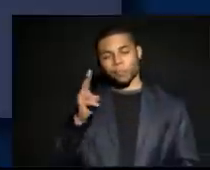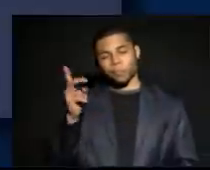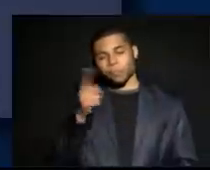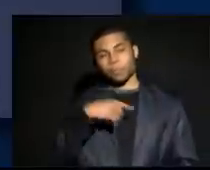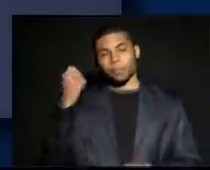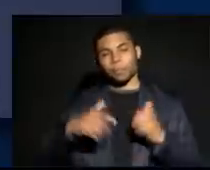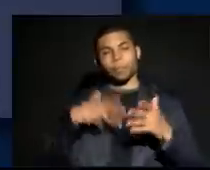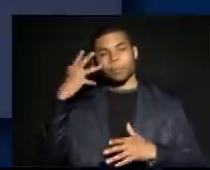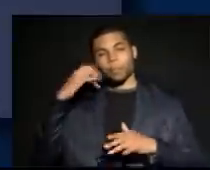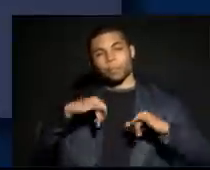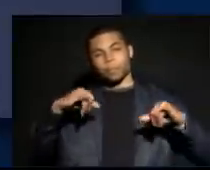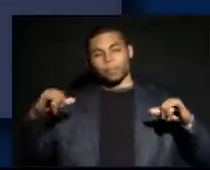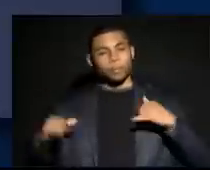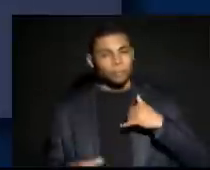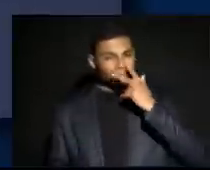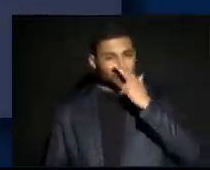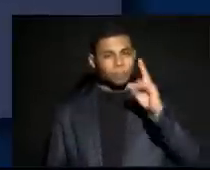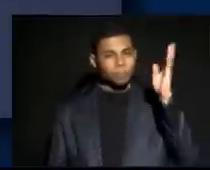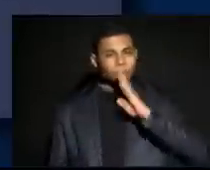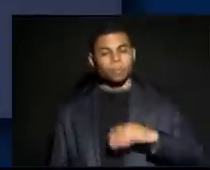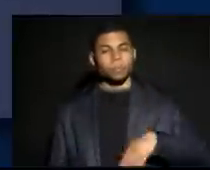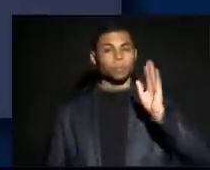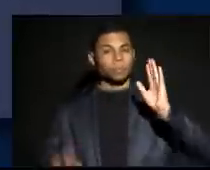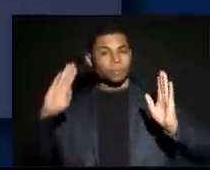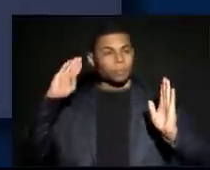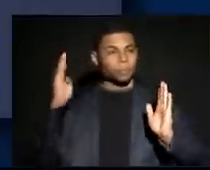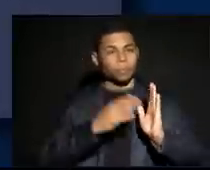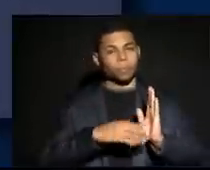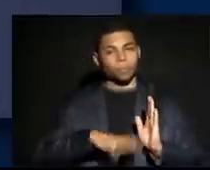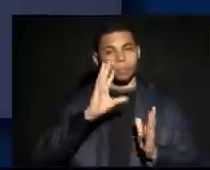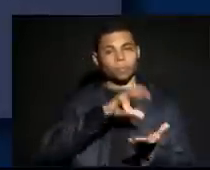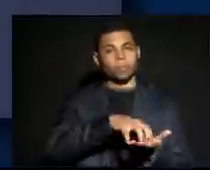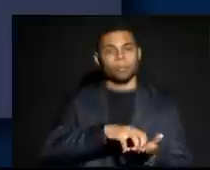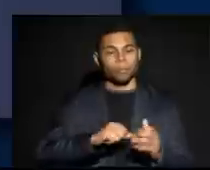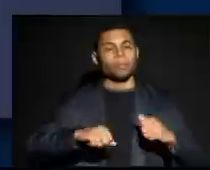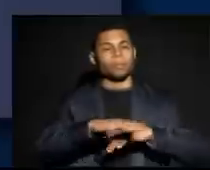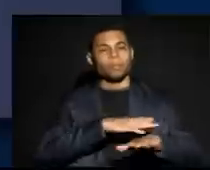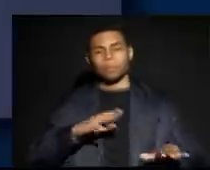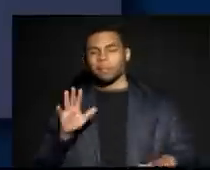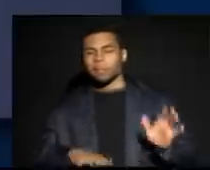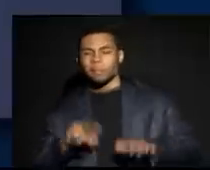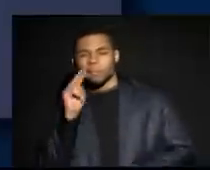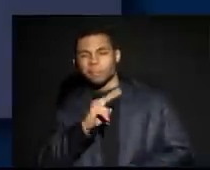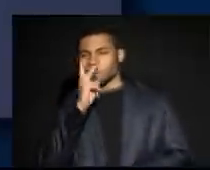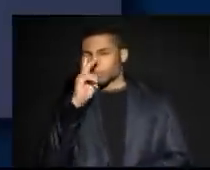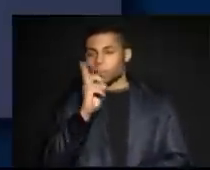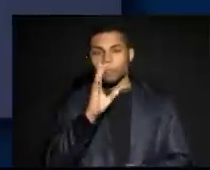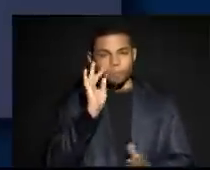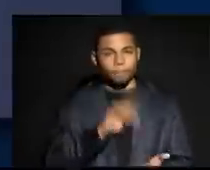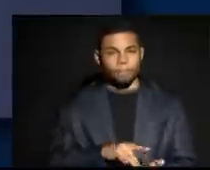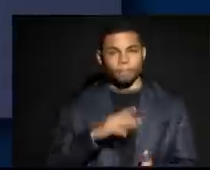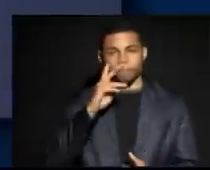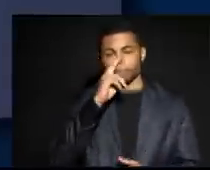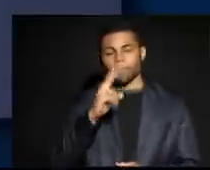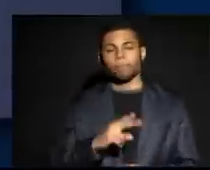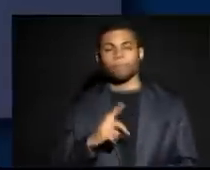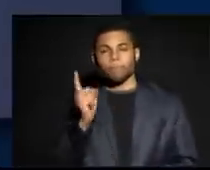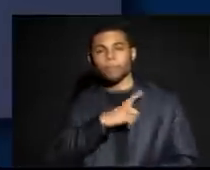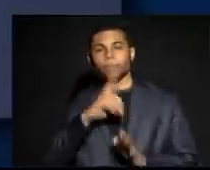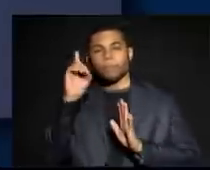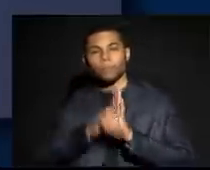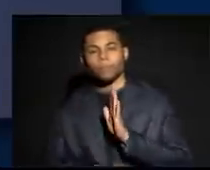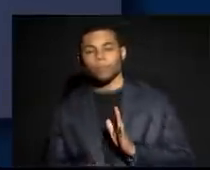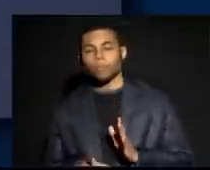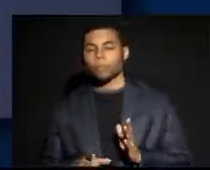vocal Eu acho que o Brasil está muito mais ao centro enquanto Sociedade do que ele parece o Brasil tá muito mais assento